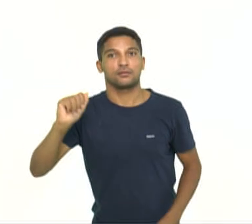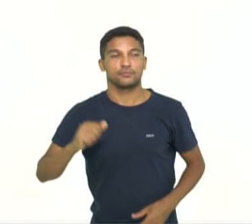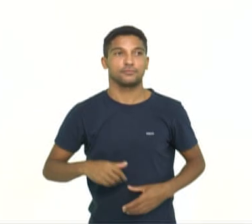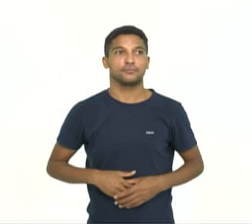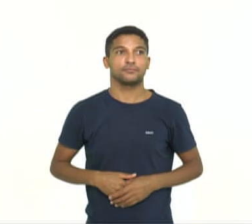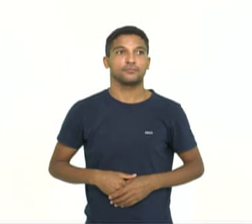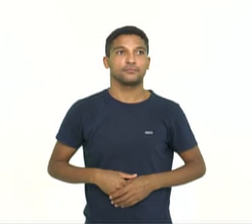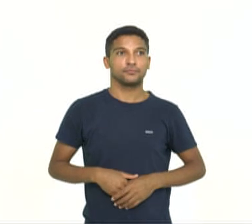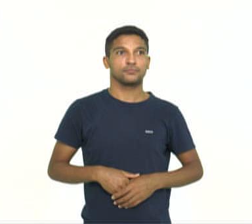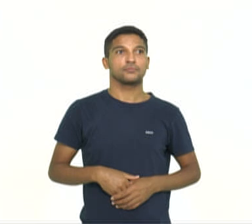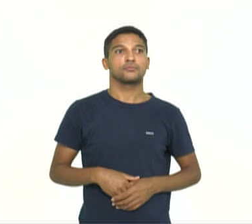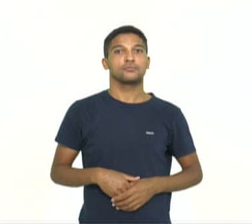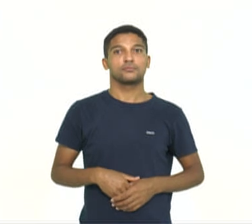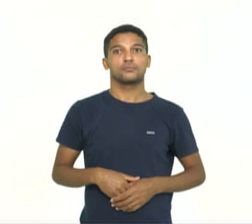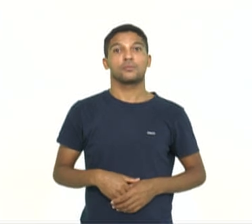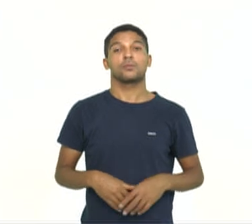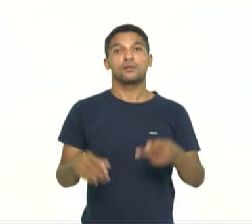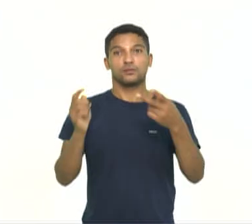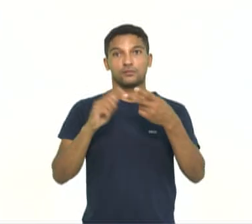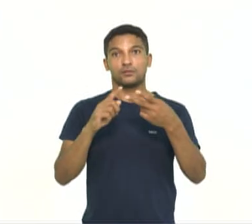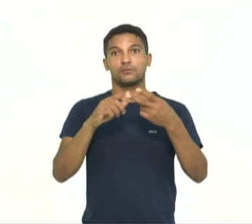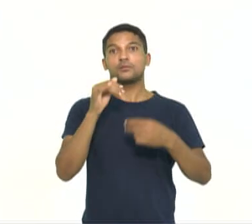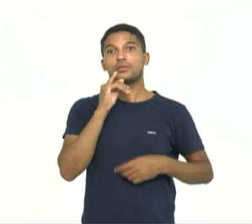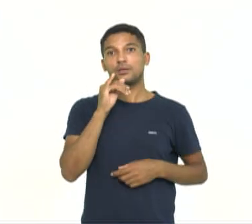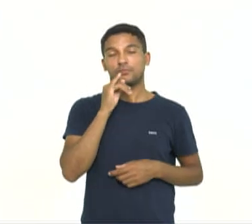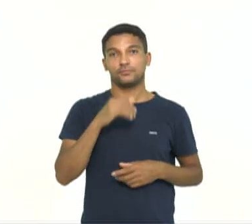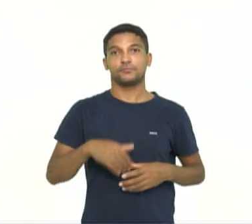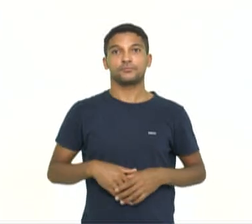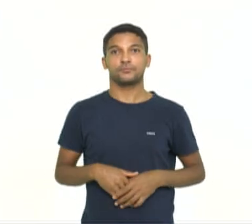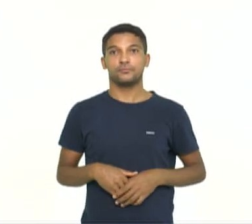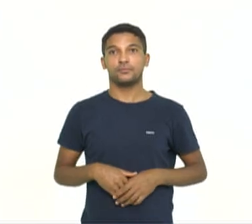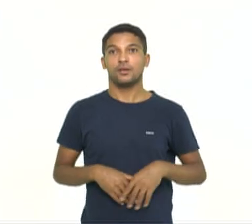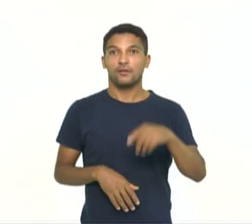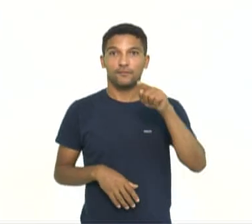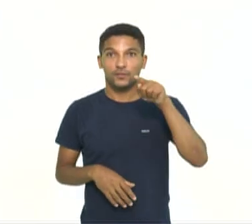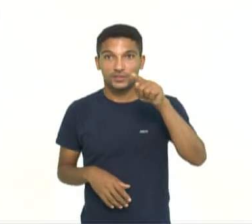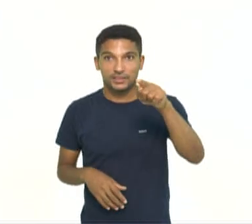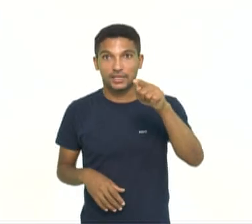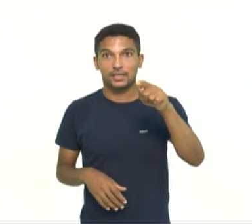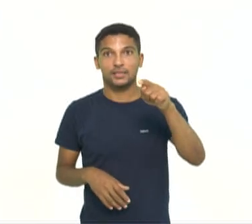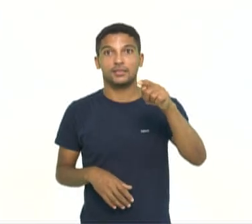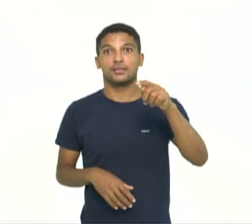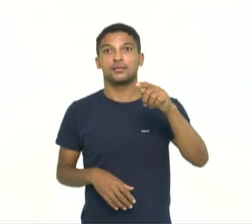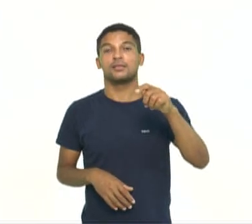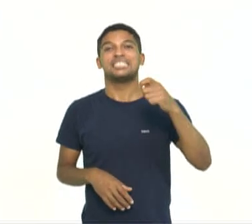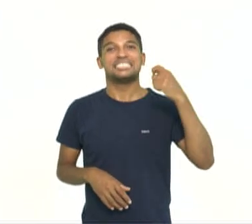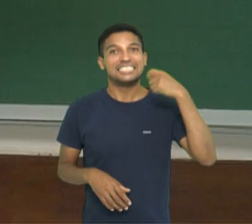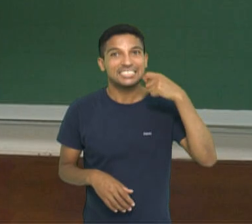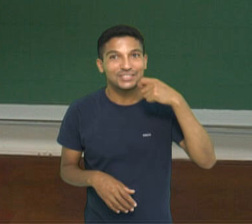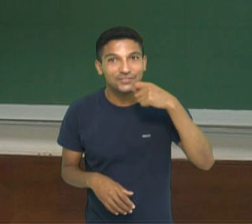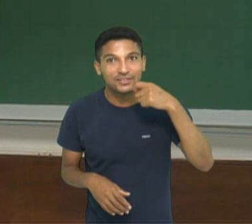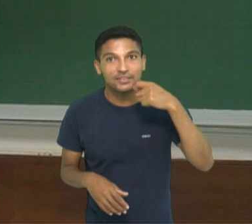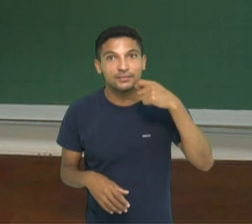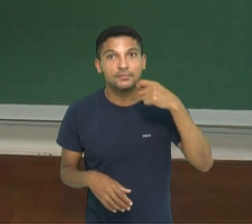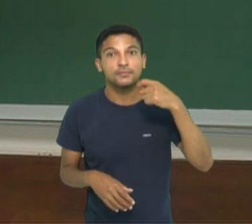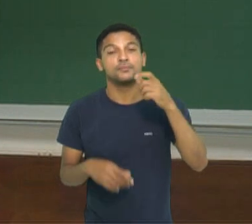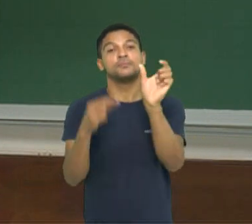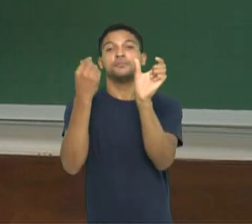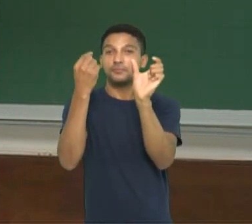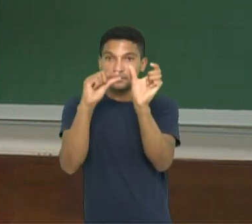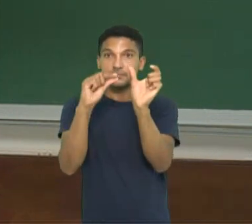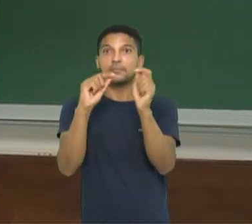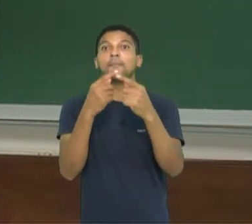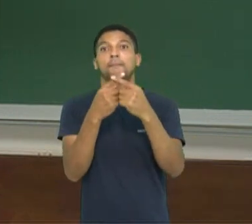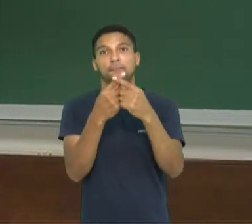não só escovou os dentes, mas também lavou o rosto. Então, não só, mas também soma ideias, soma ações,